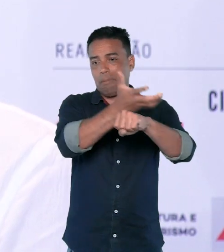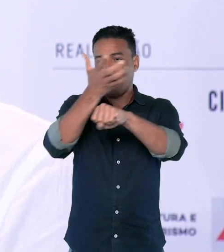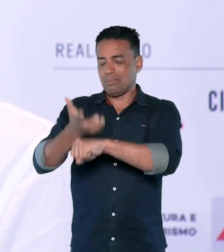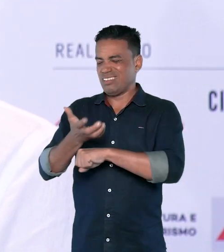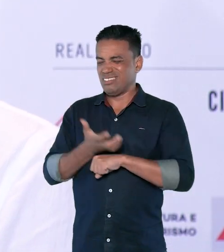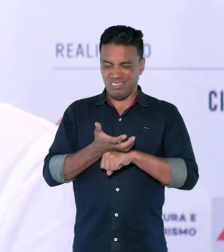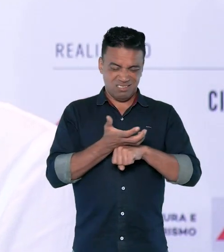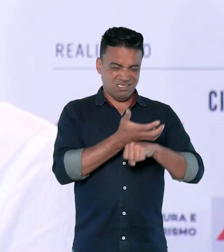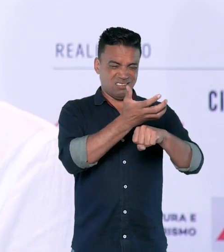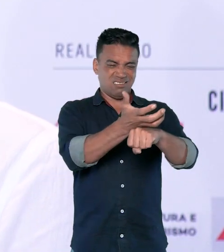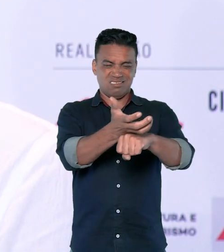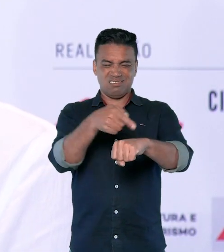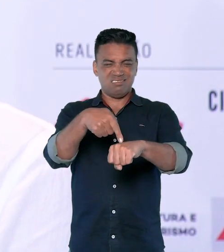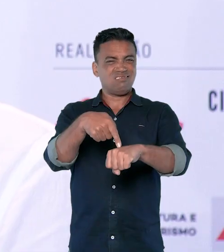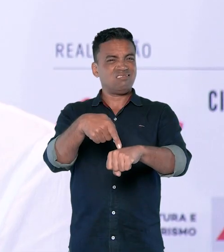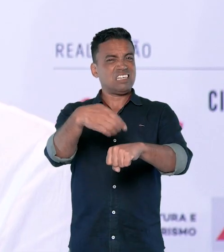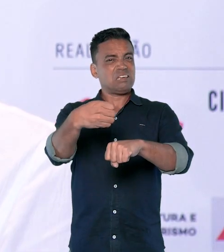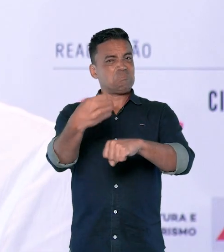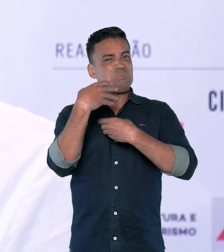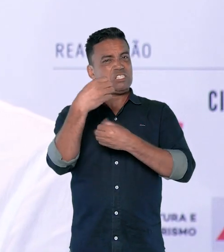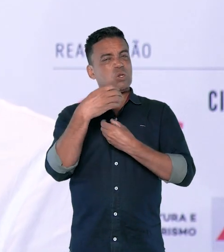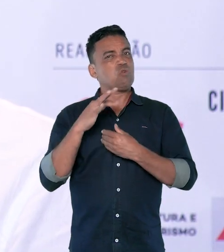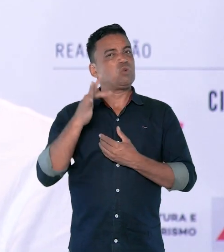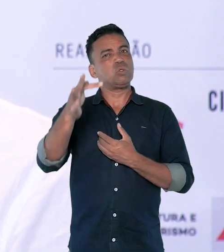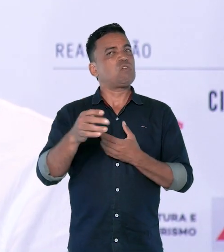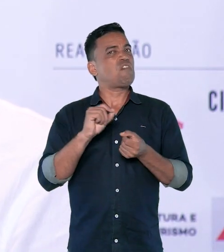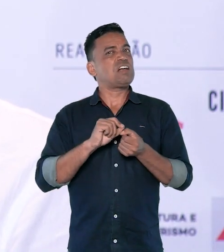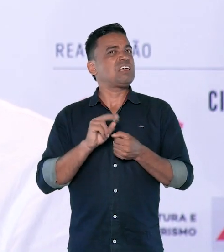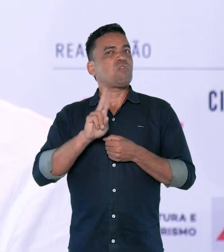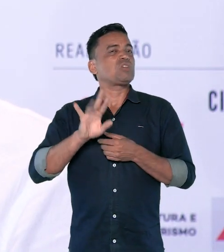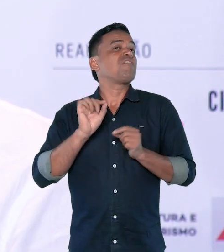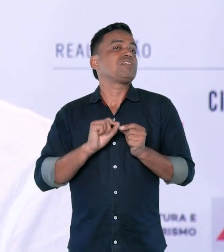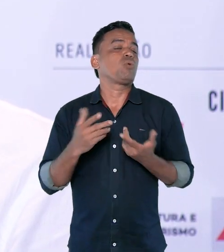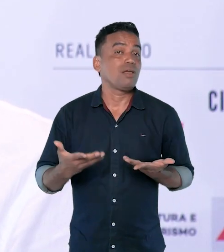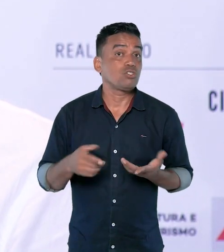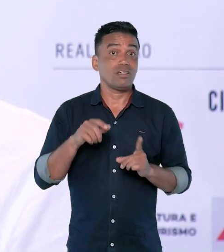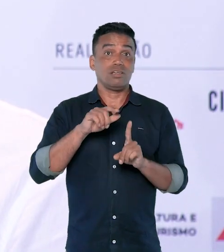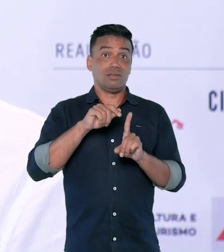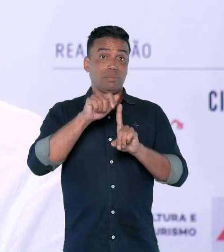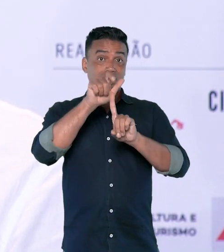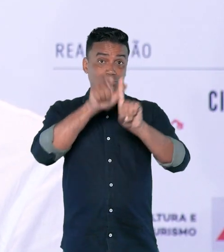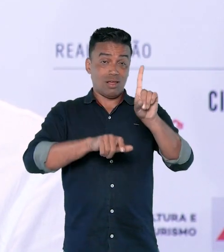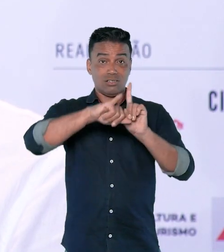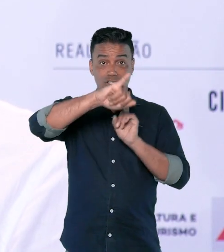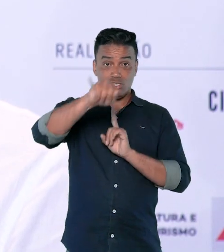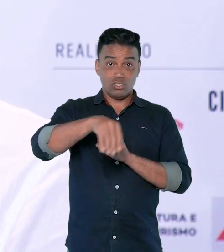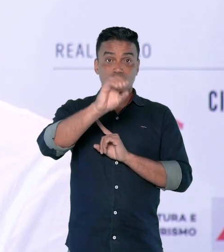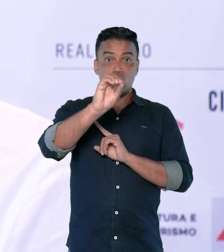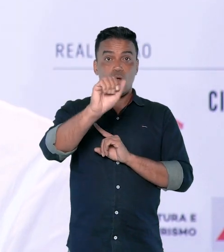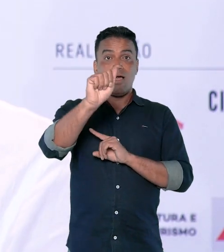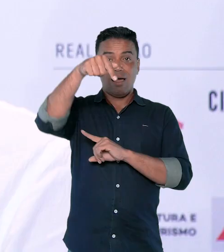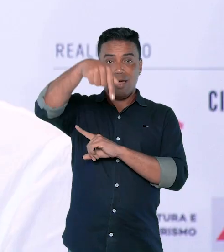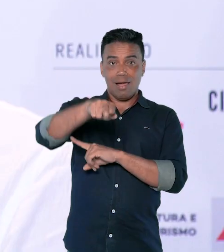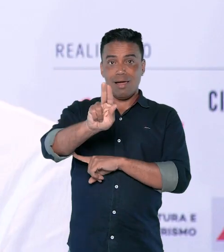fica se perguntando o que eu vou fazer com isso depois. Só que o Joaquim ele radicaliza isso, né? Ele vai